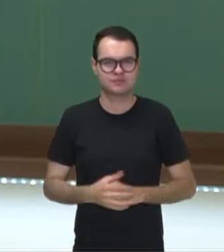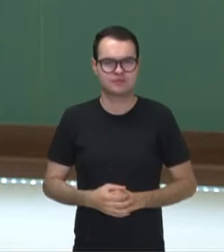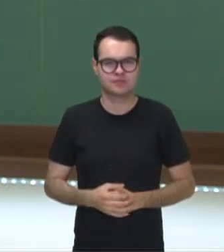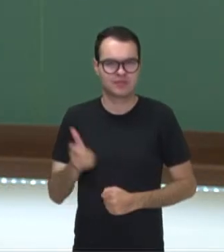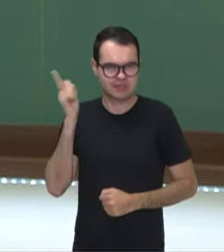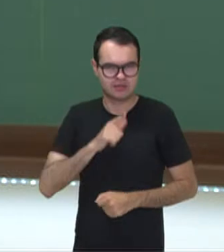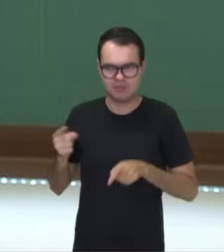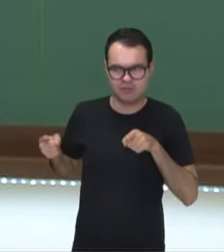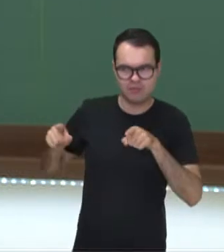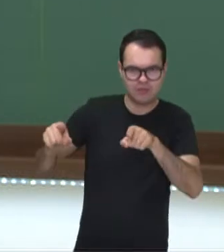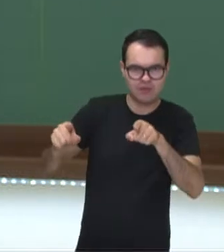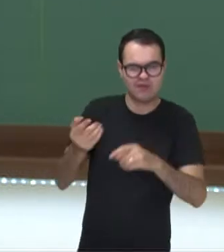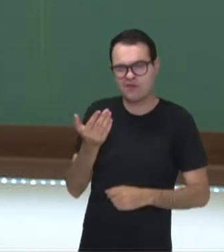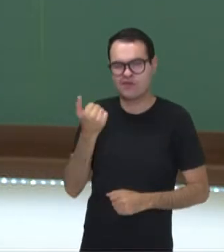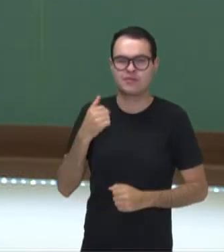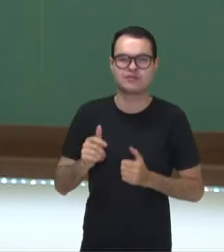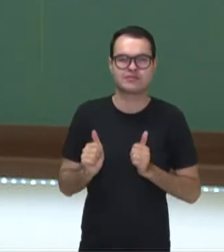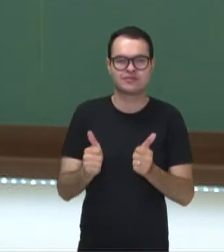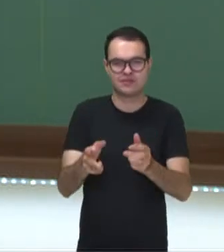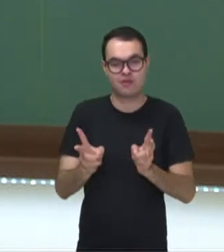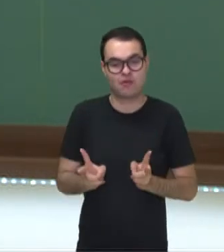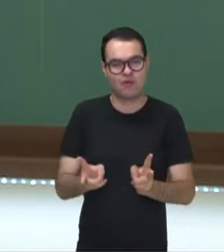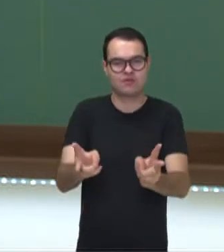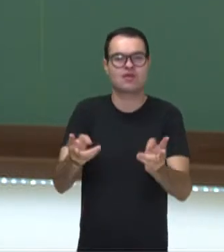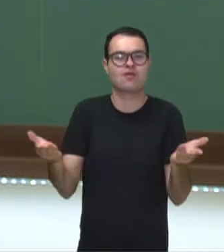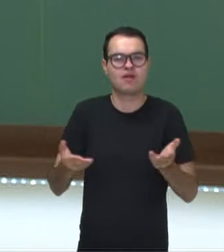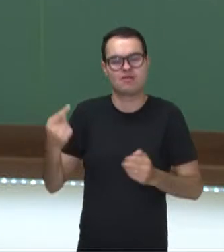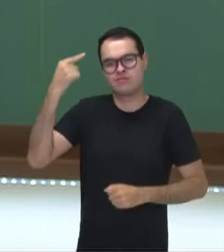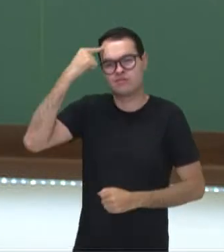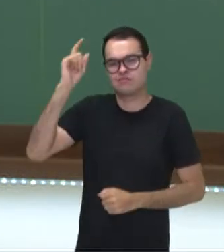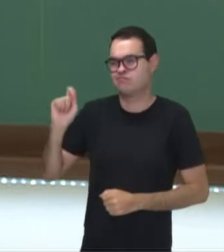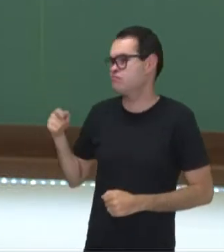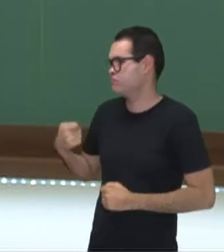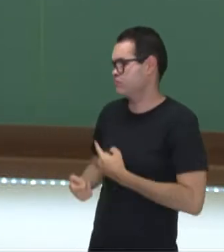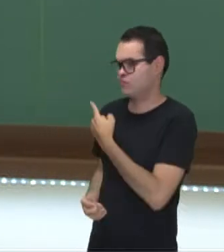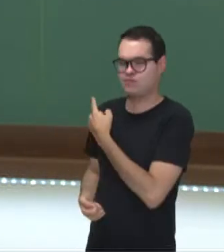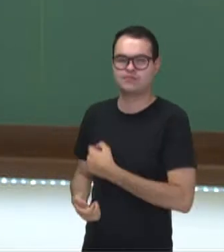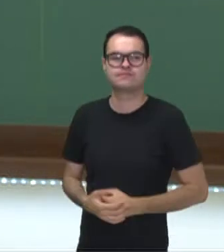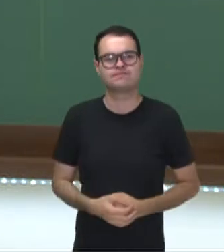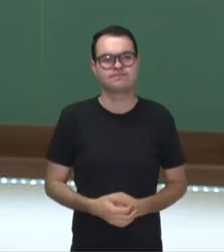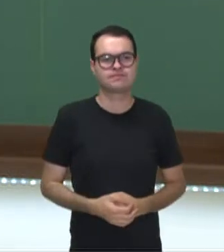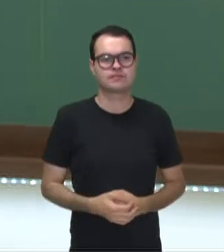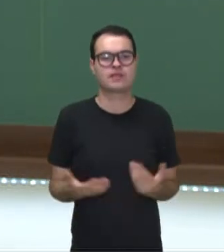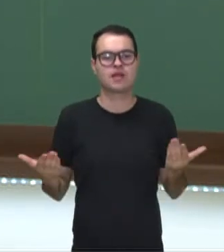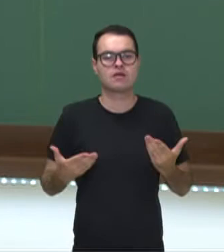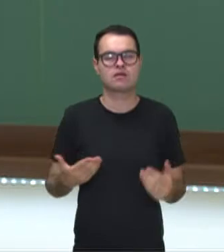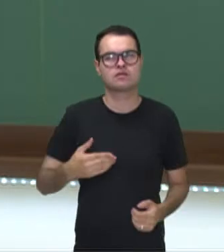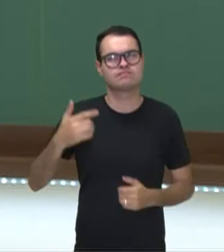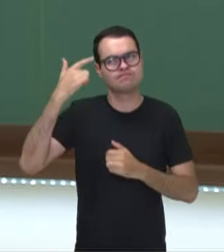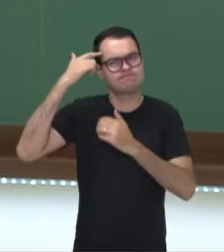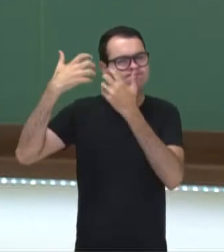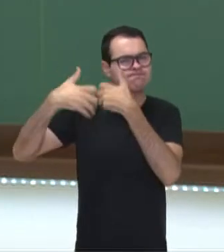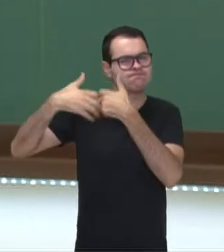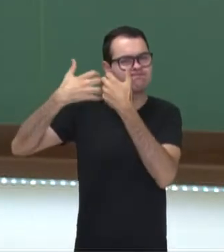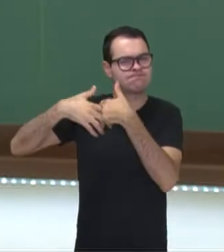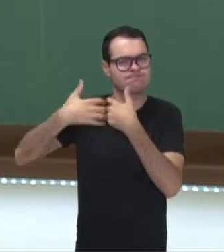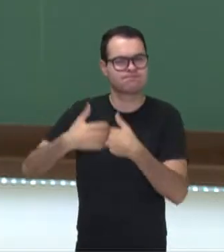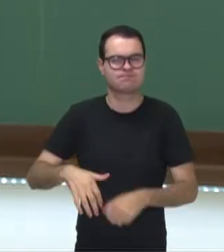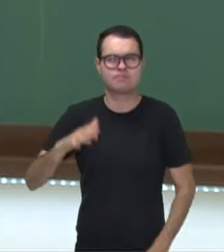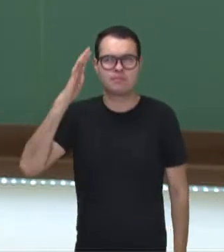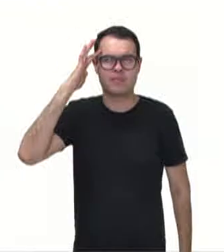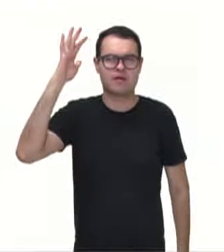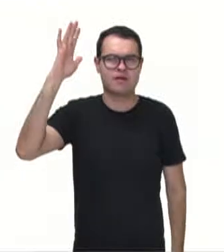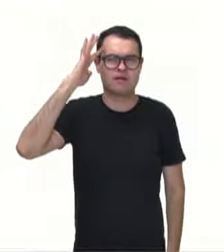acompanhar? Vamos a seguir, pensamos sobre isso e agora vamos a refletir. Vamos